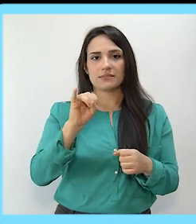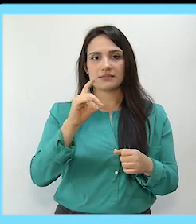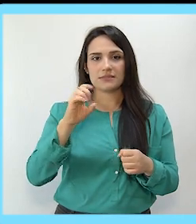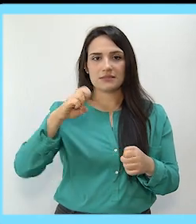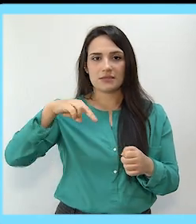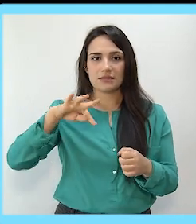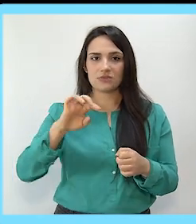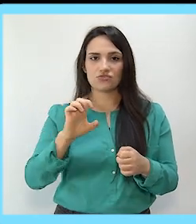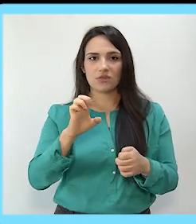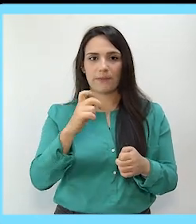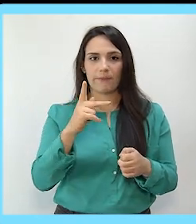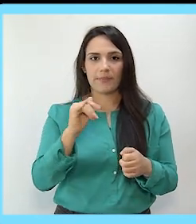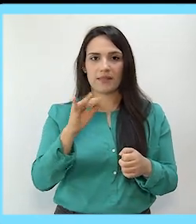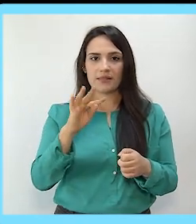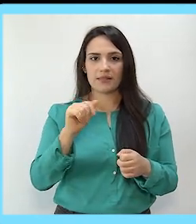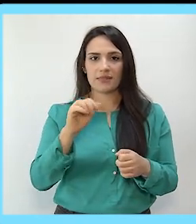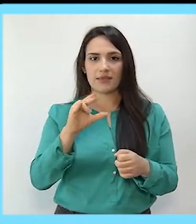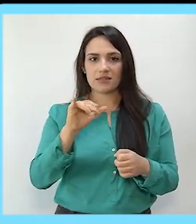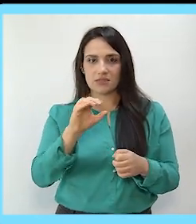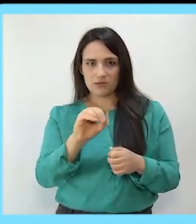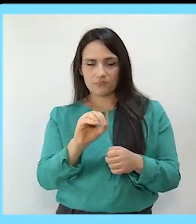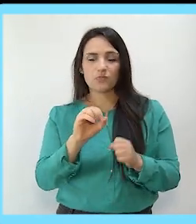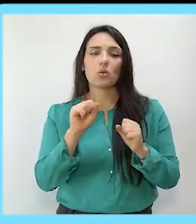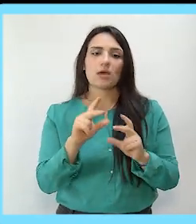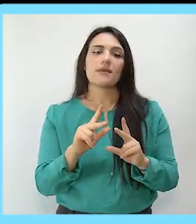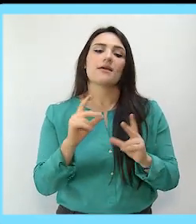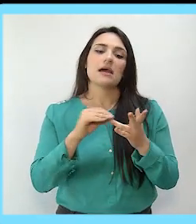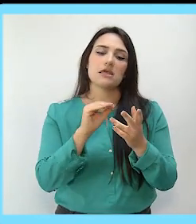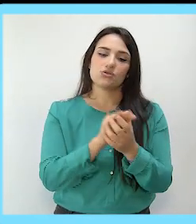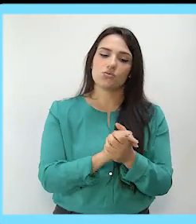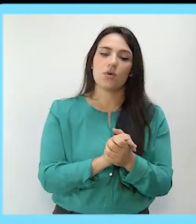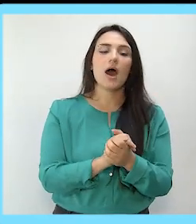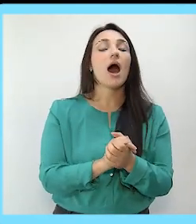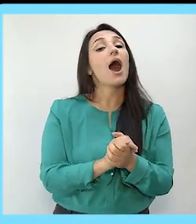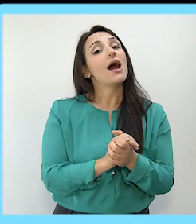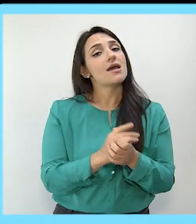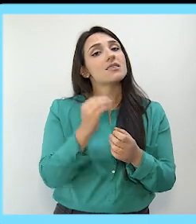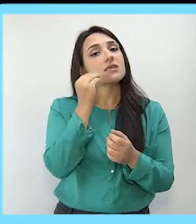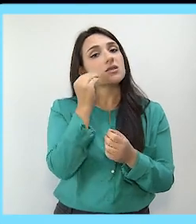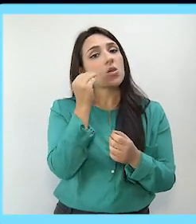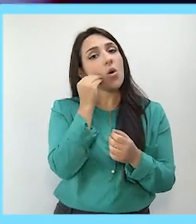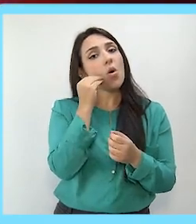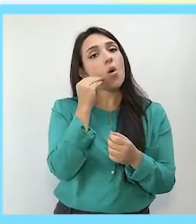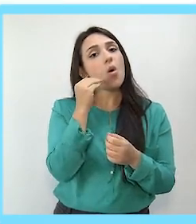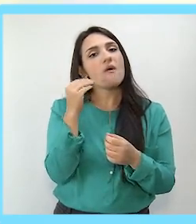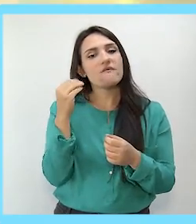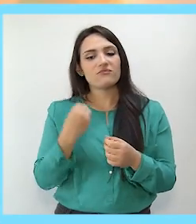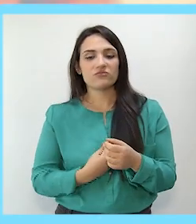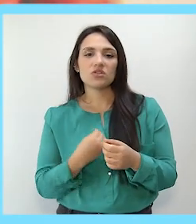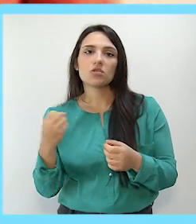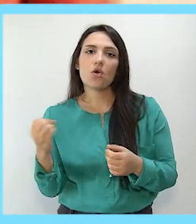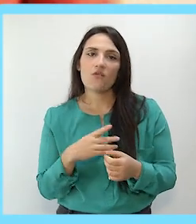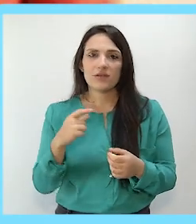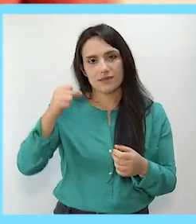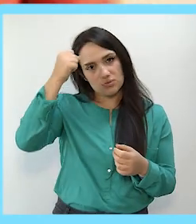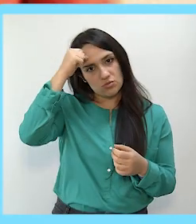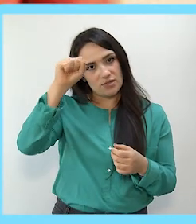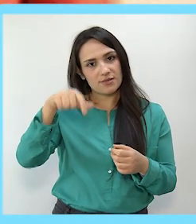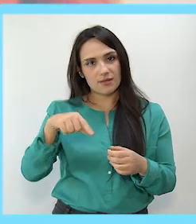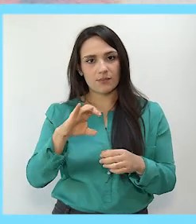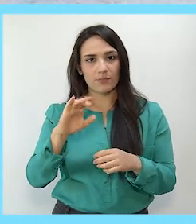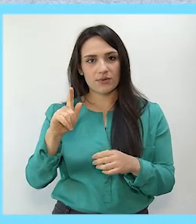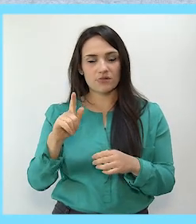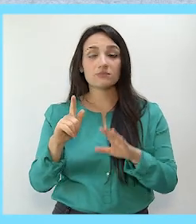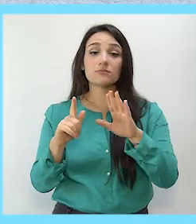cidade ao lado, e vieram para Campo Grande para tentar a vida mesmo, né? Gostaram daqui. Tios meus